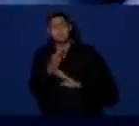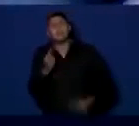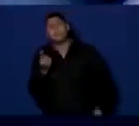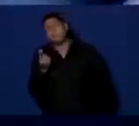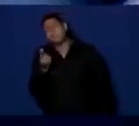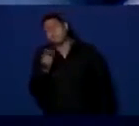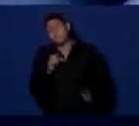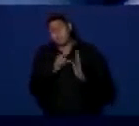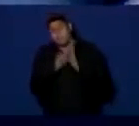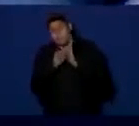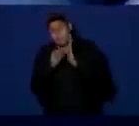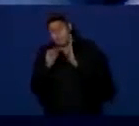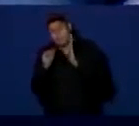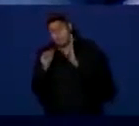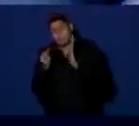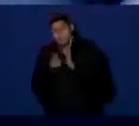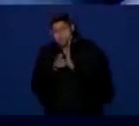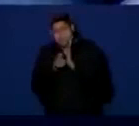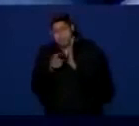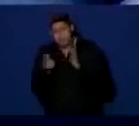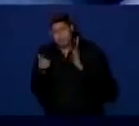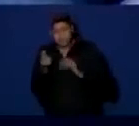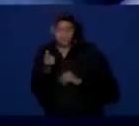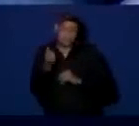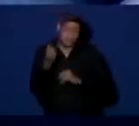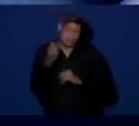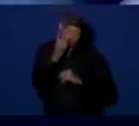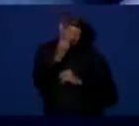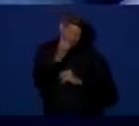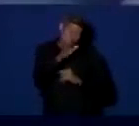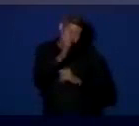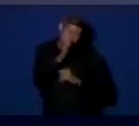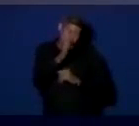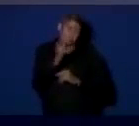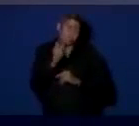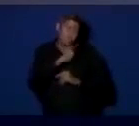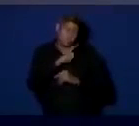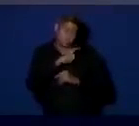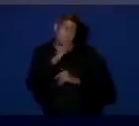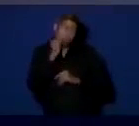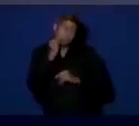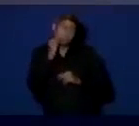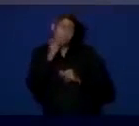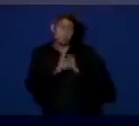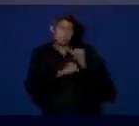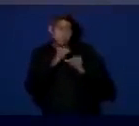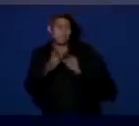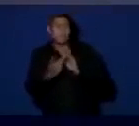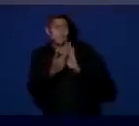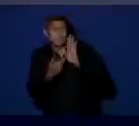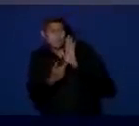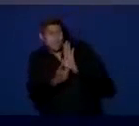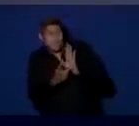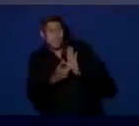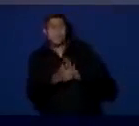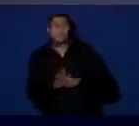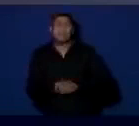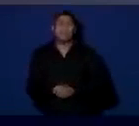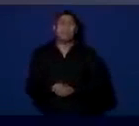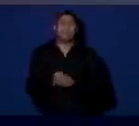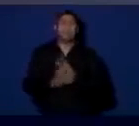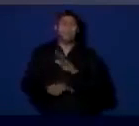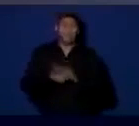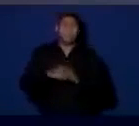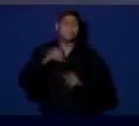anual, alguma coisa talvez como 3, e eventualmente talvez tentando mudar, né, uma regra de accounting